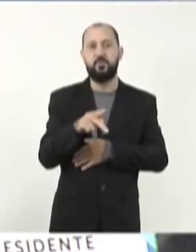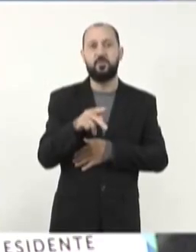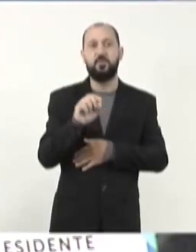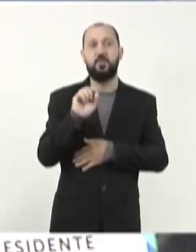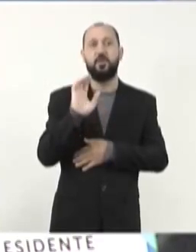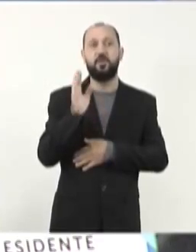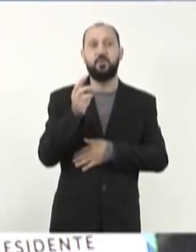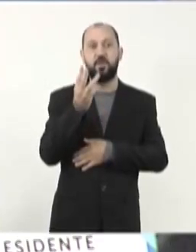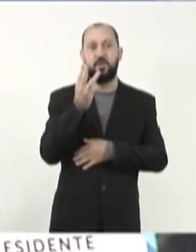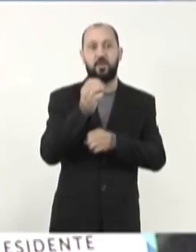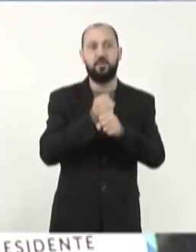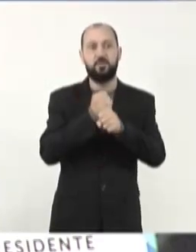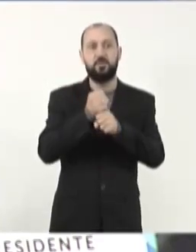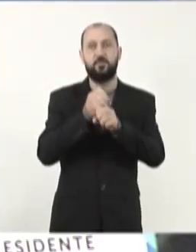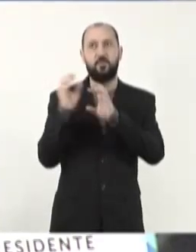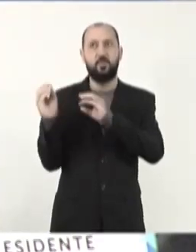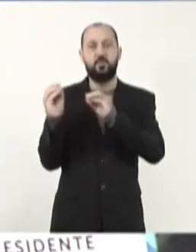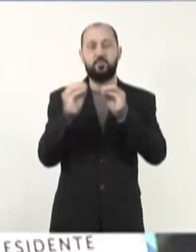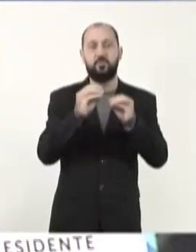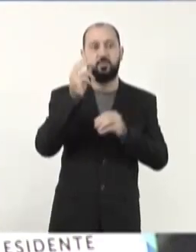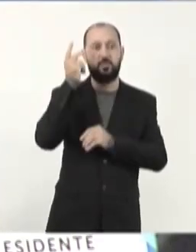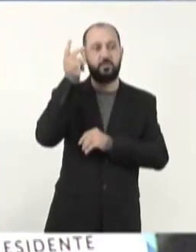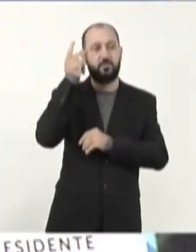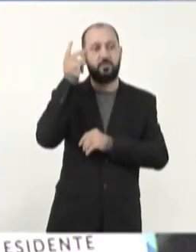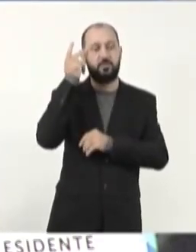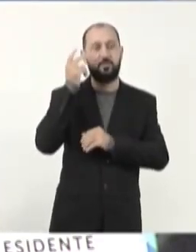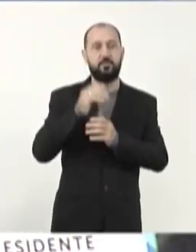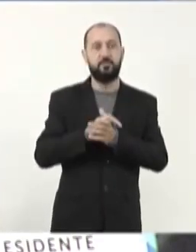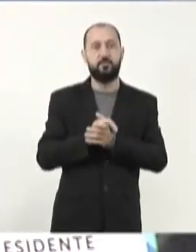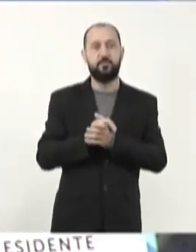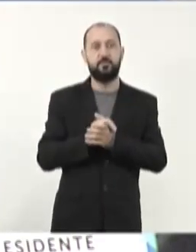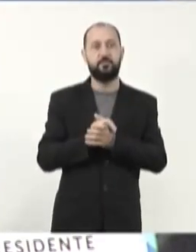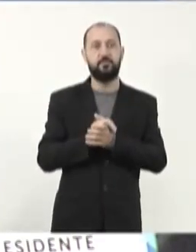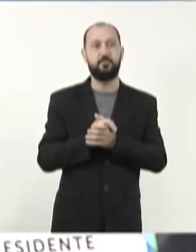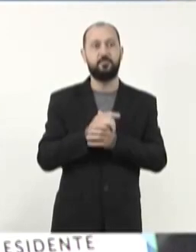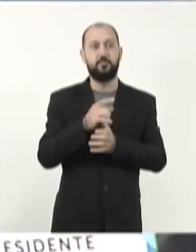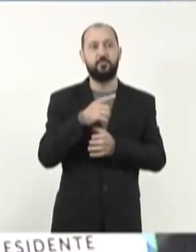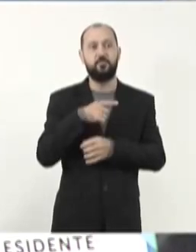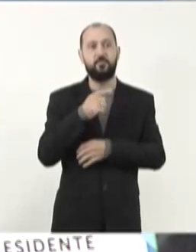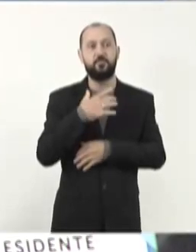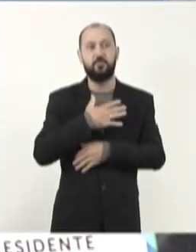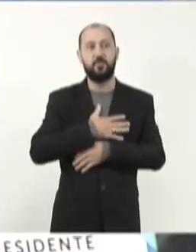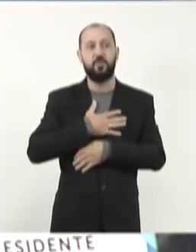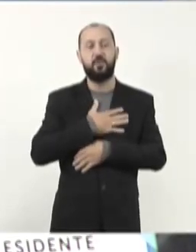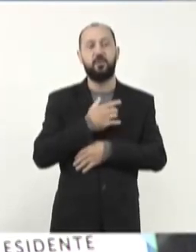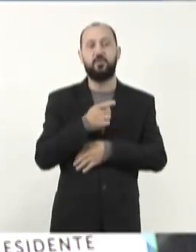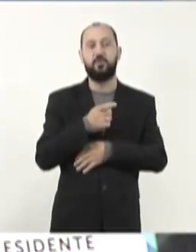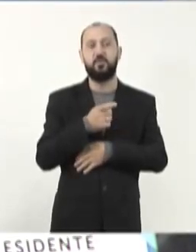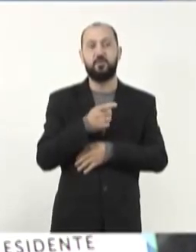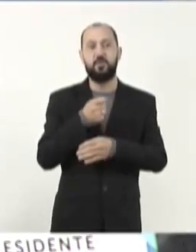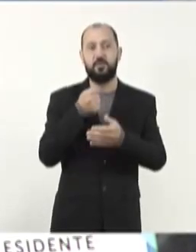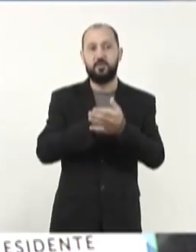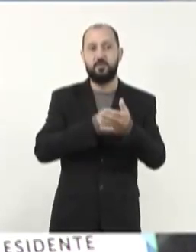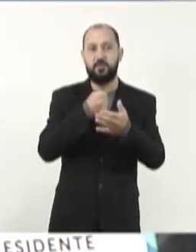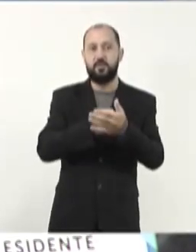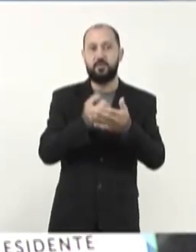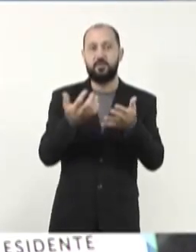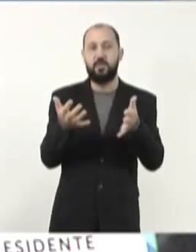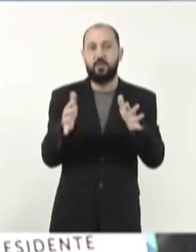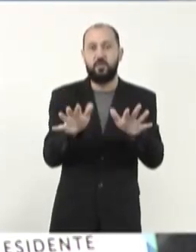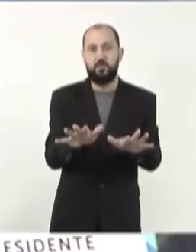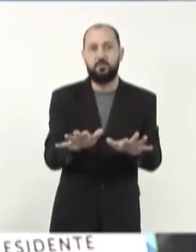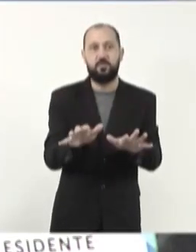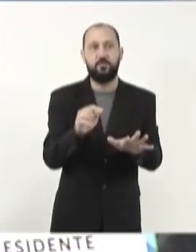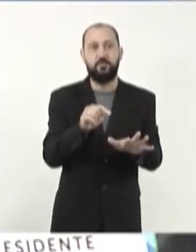que há 3 anos veio de São Paulo, um professor, Pedro Kemp, Vossa Excelência, que é um dos maiores defensores da